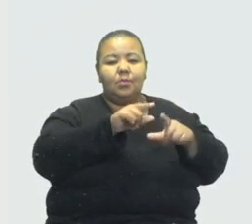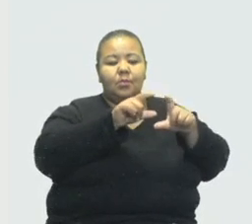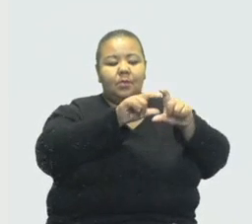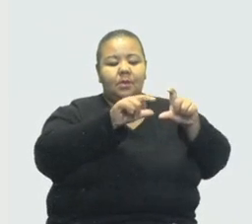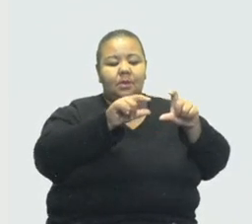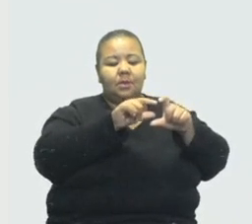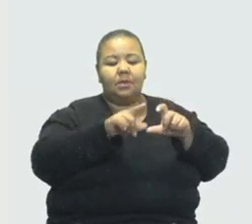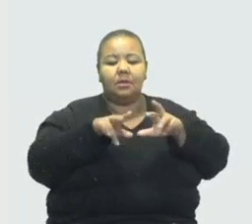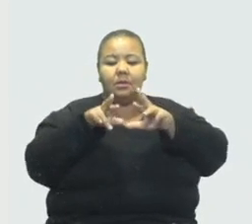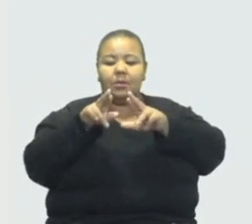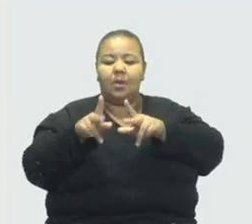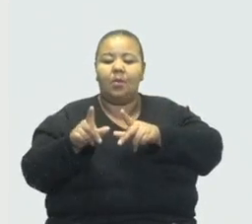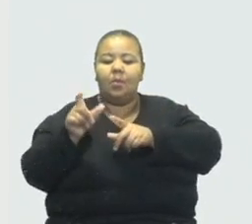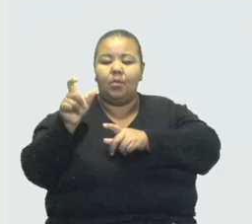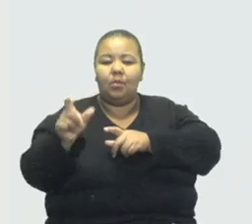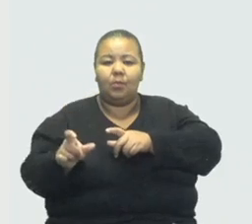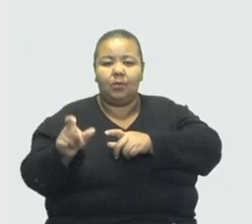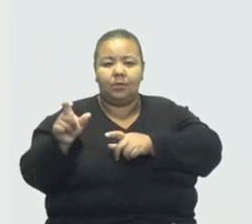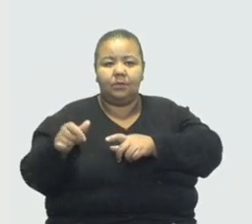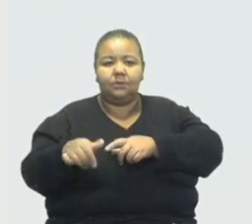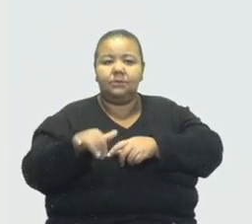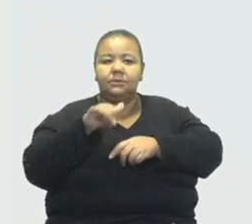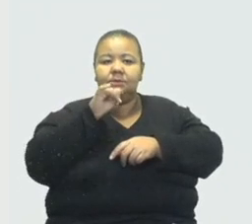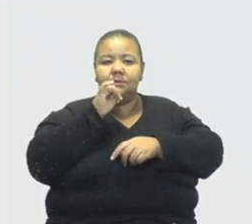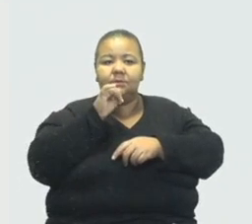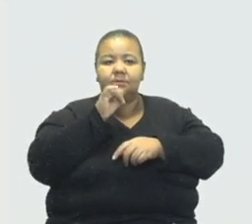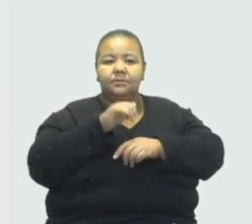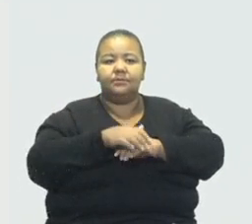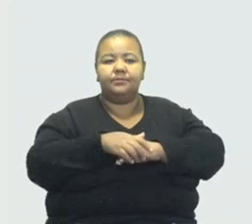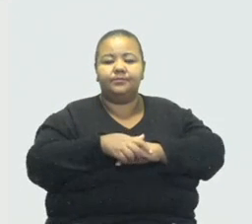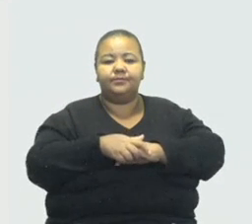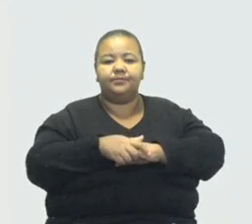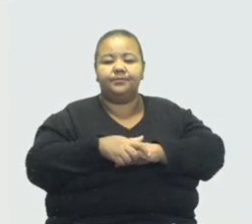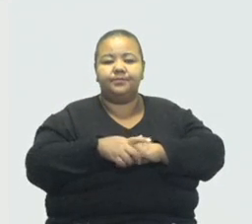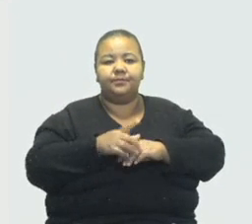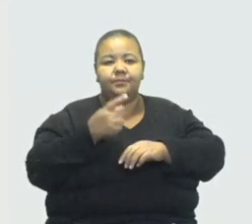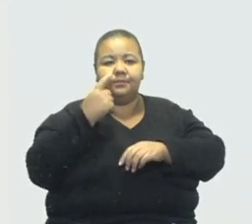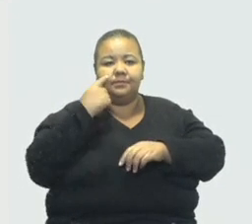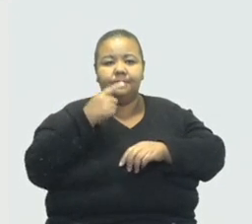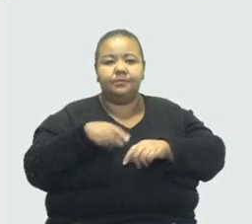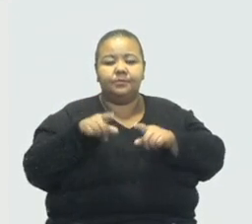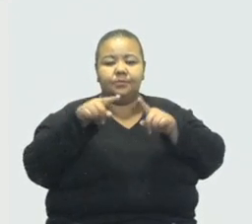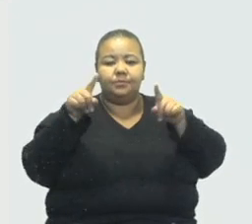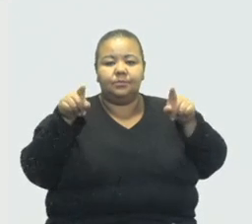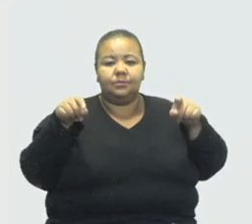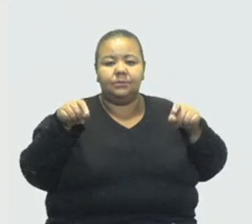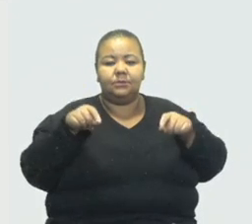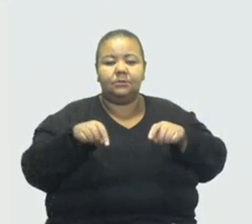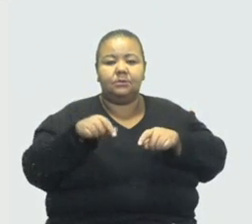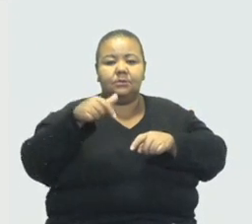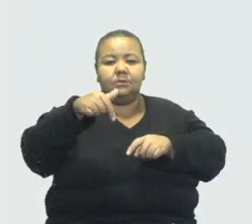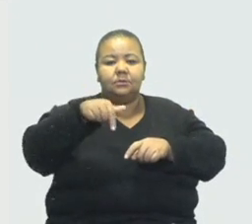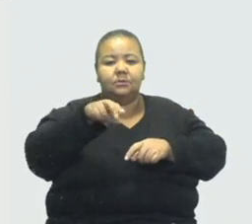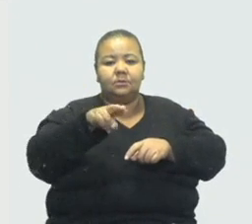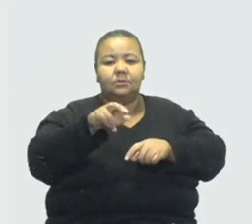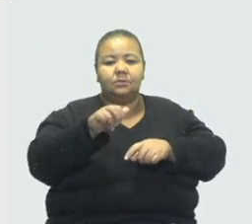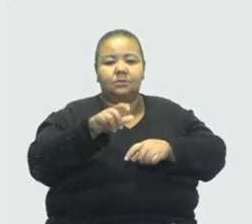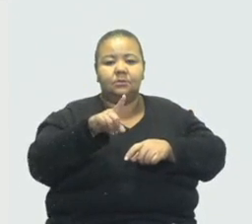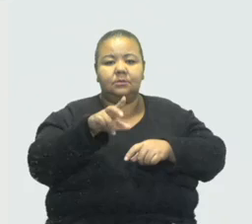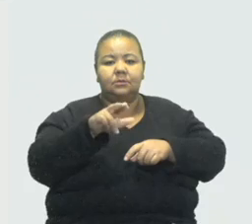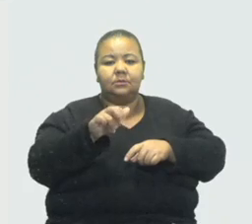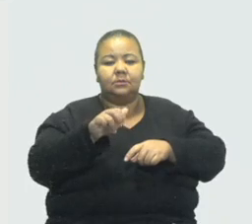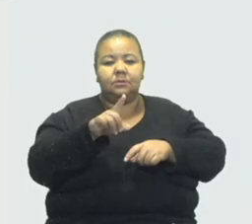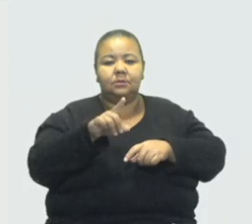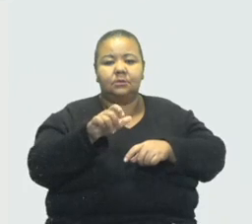e colunas. Vejamos um exemplo. Então, aqui nós temos uma matriz quadrada de ordem